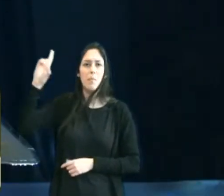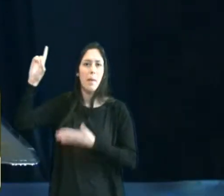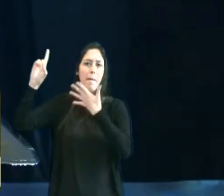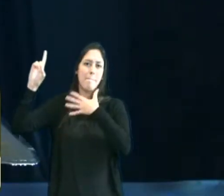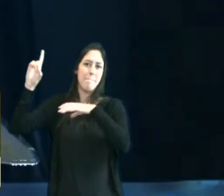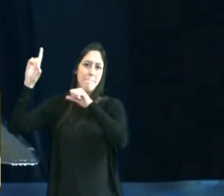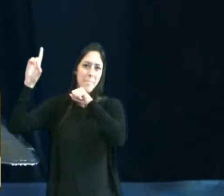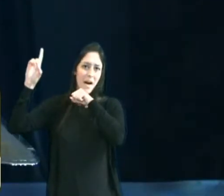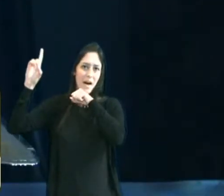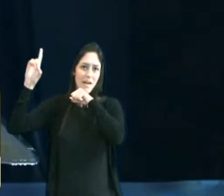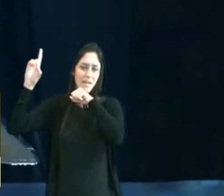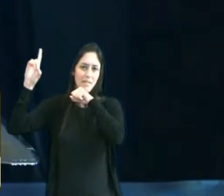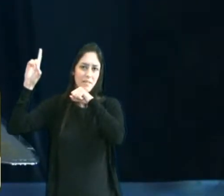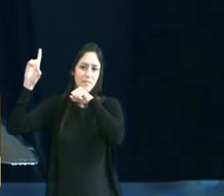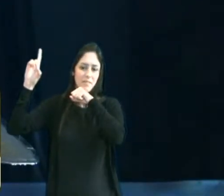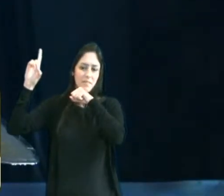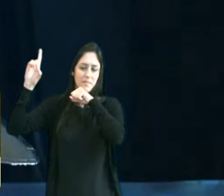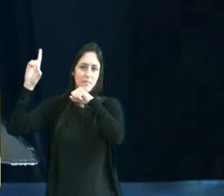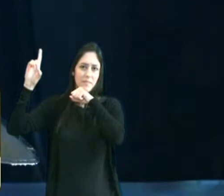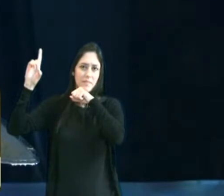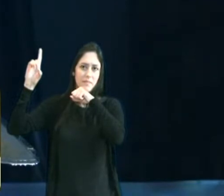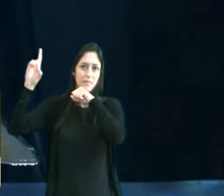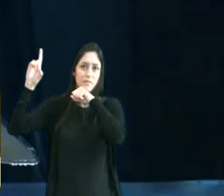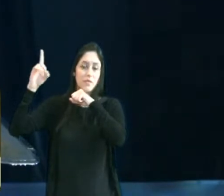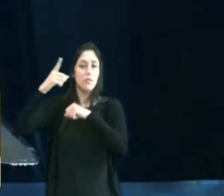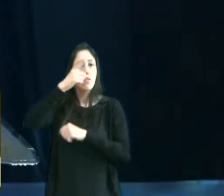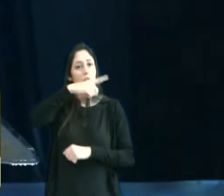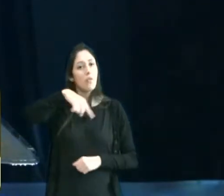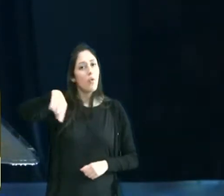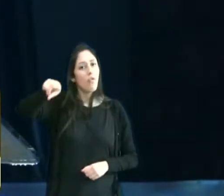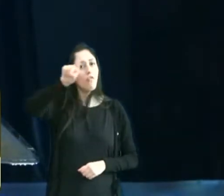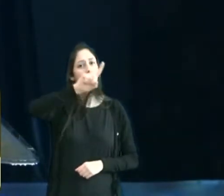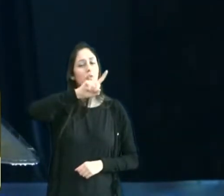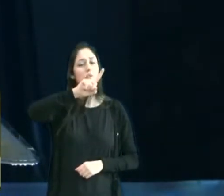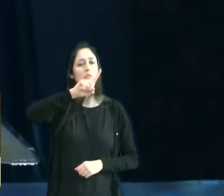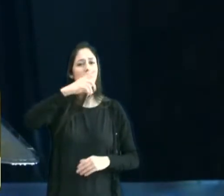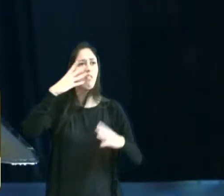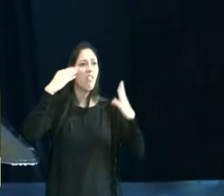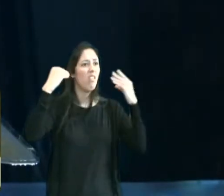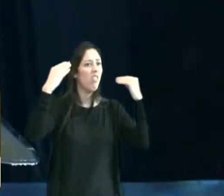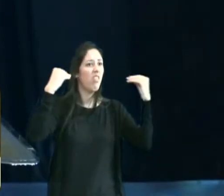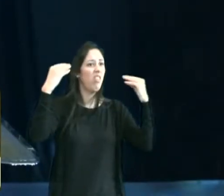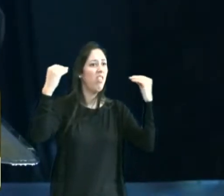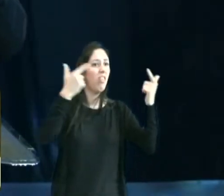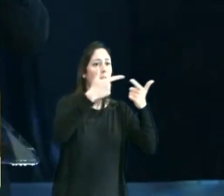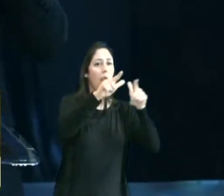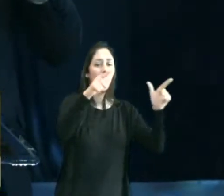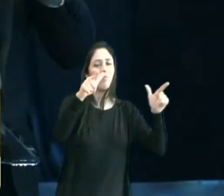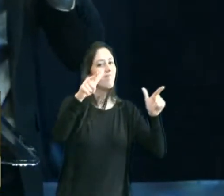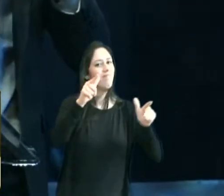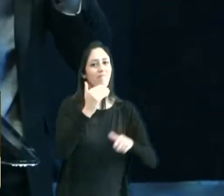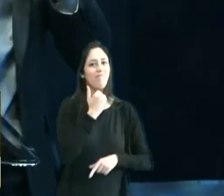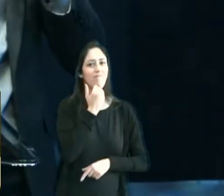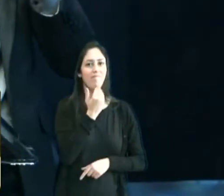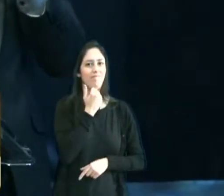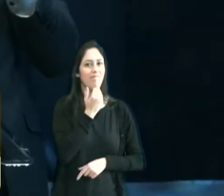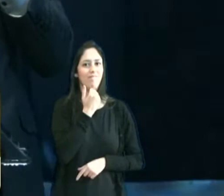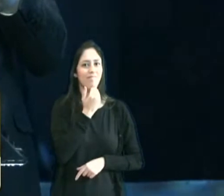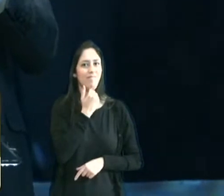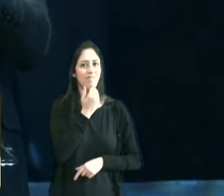Mas se você for guiado por outras vozes, você vai se perder no caminho. O que Deus te